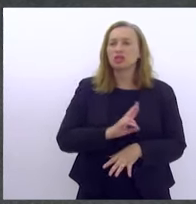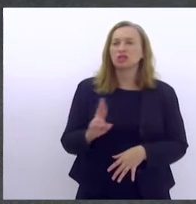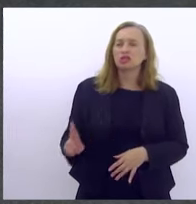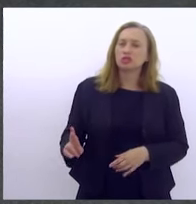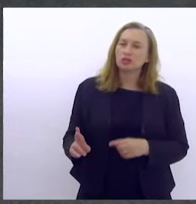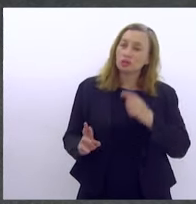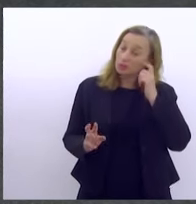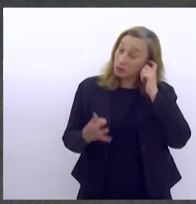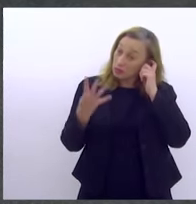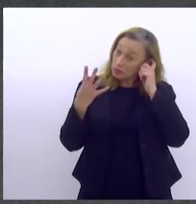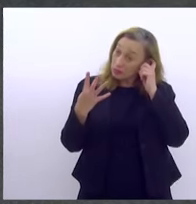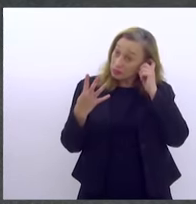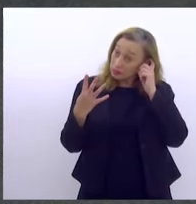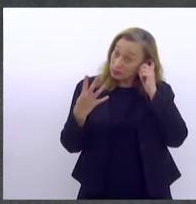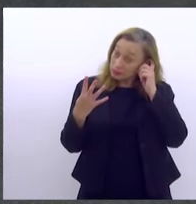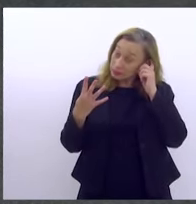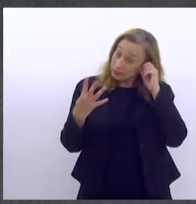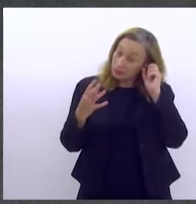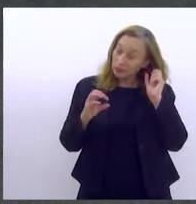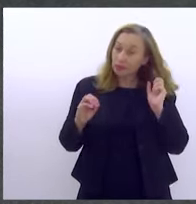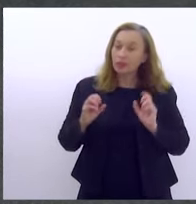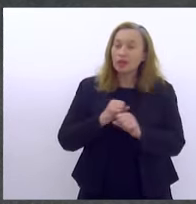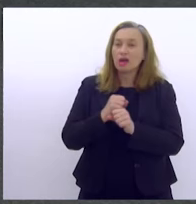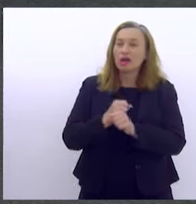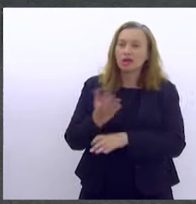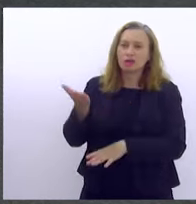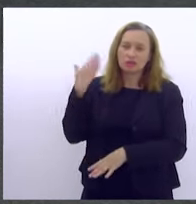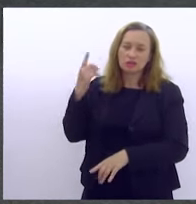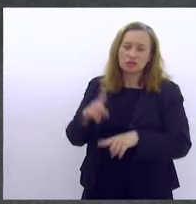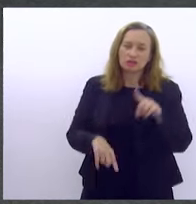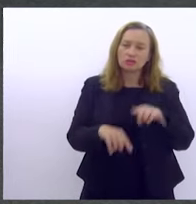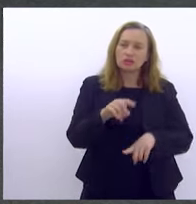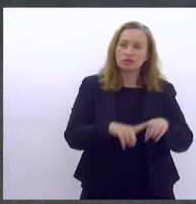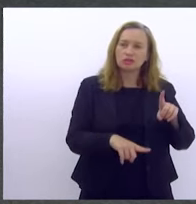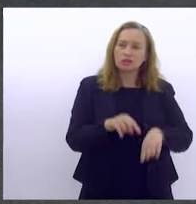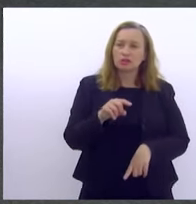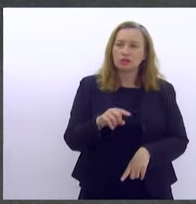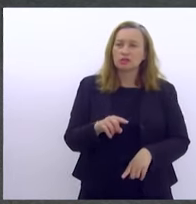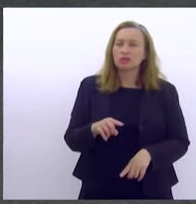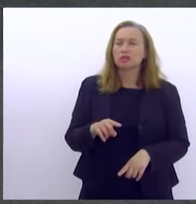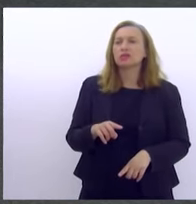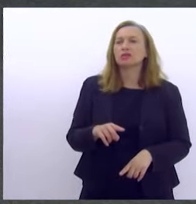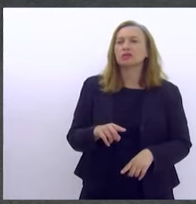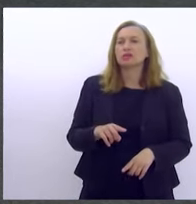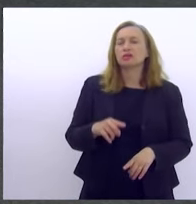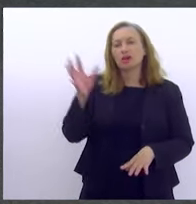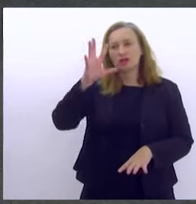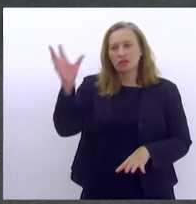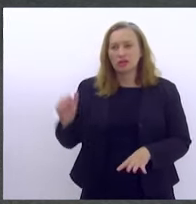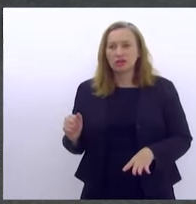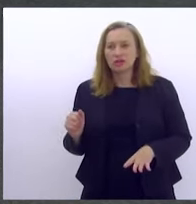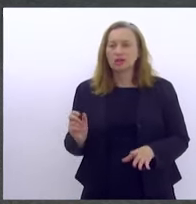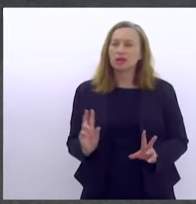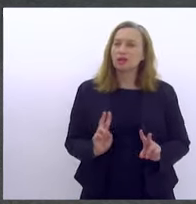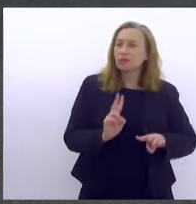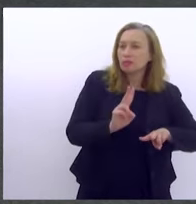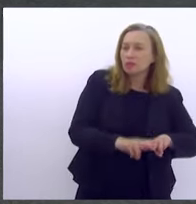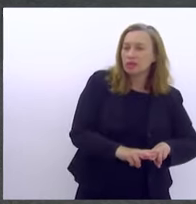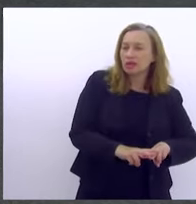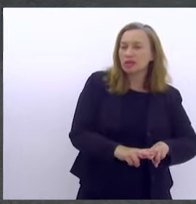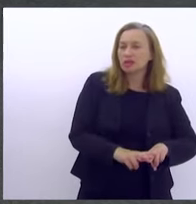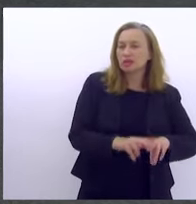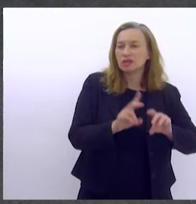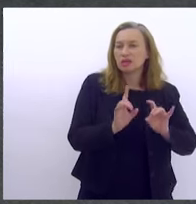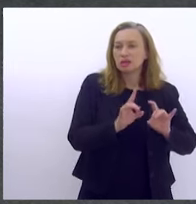estávamos, onde os materiais de religiões de matriz africana eram apreendidos e deixados num setor da